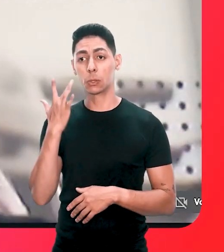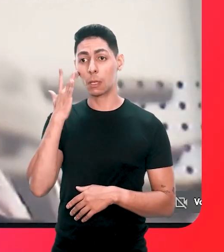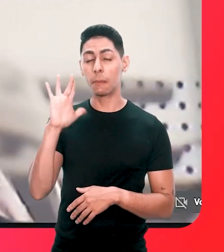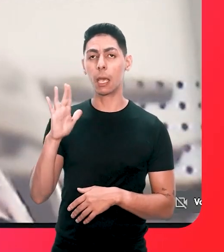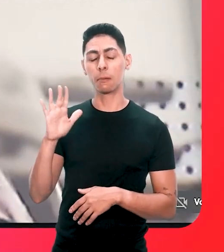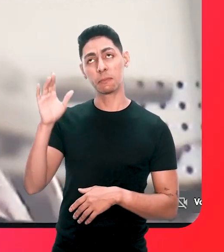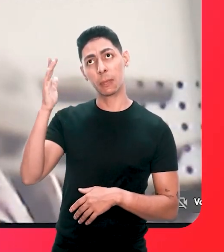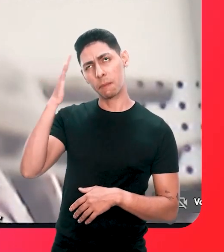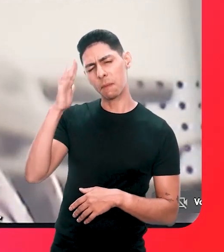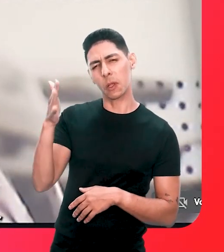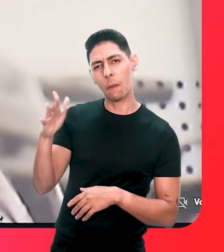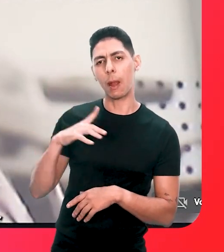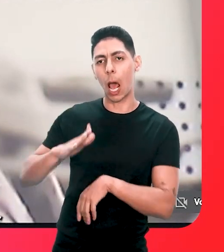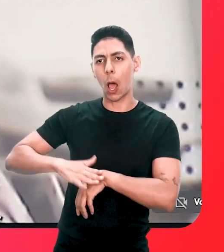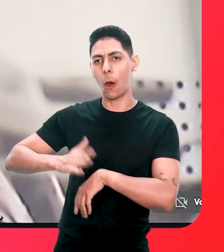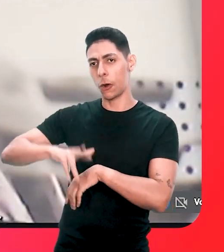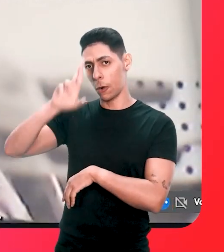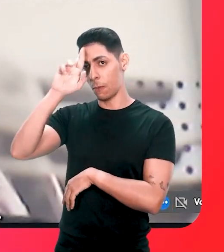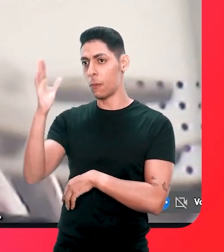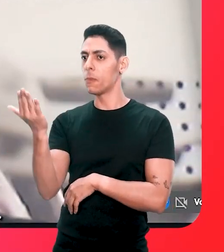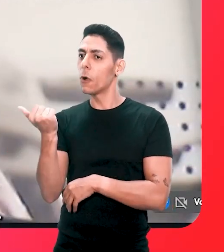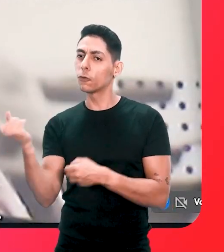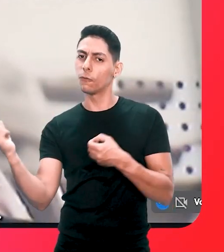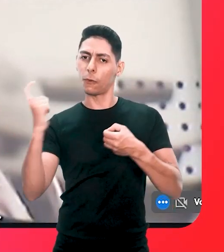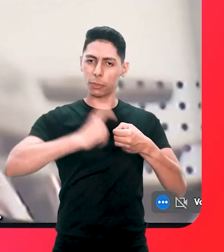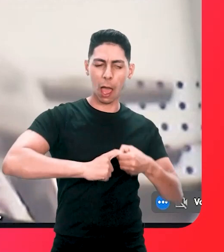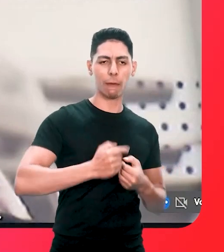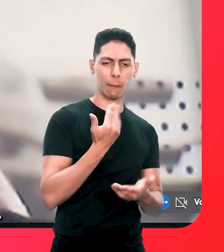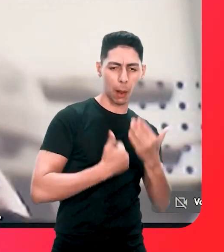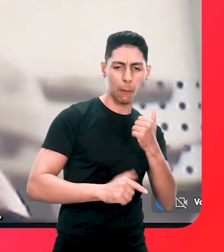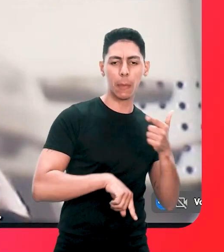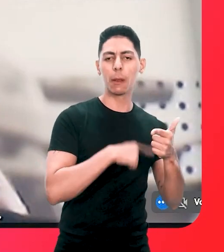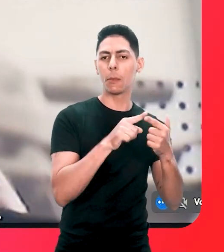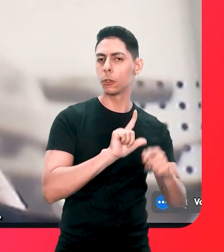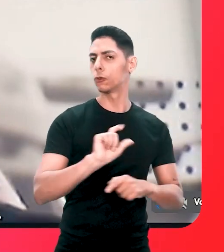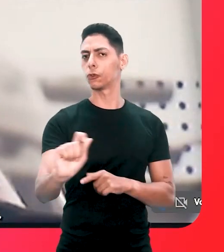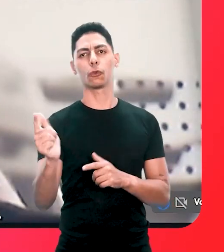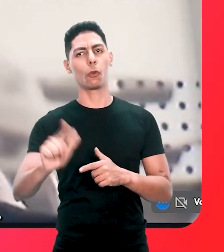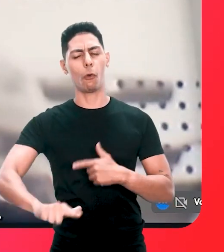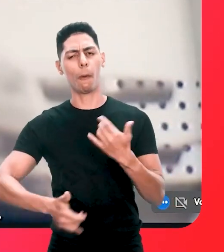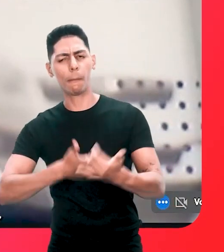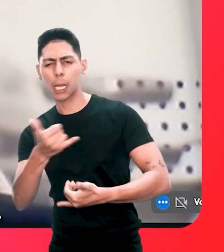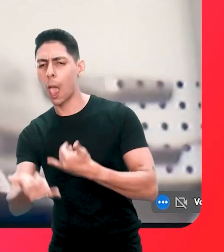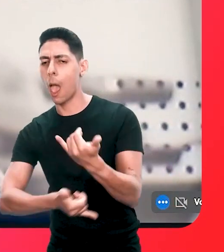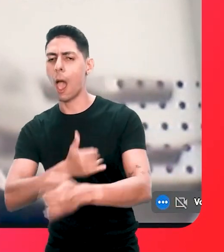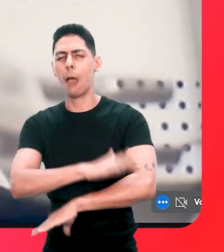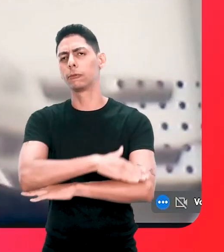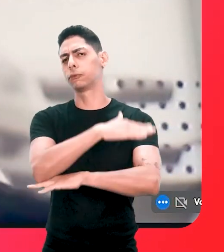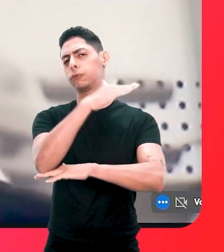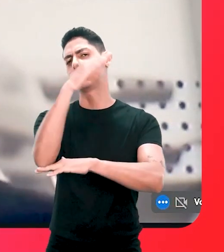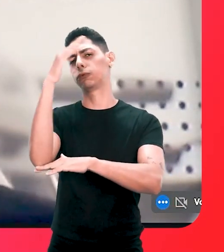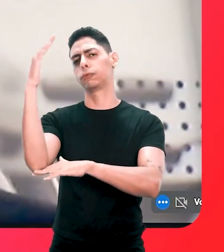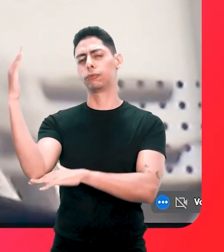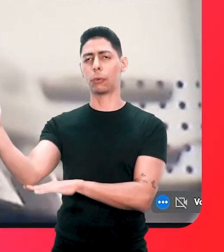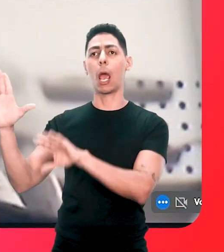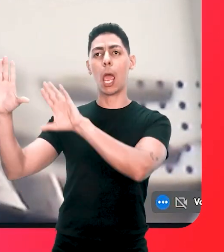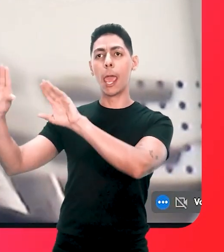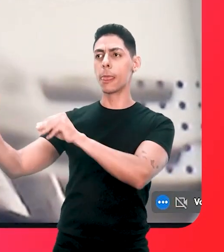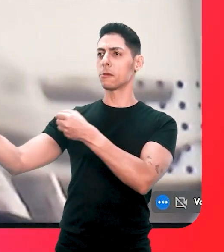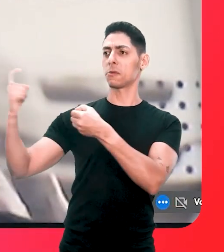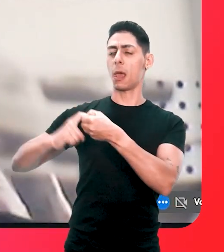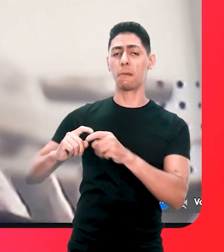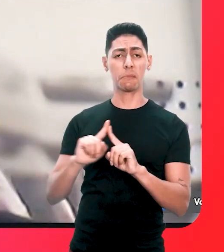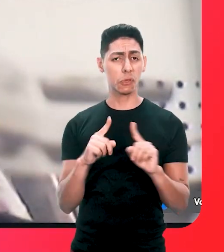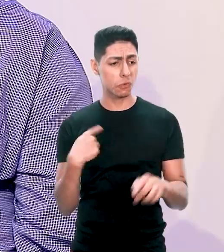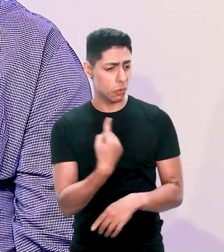almoço para dar um pulo em casa porque tinha que comer, saía de novo e voltava quando começava a anoitecer. E os nossos pais